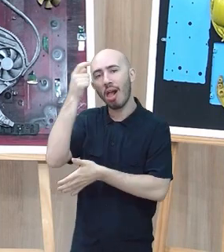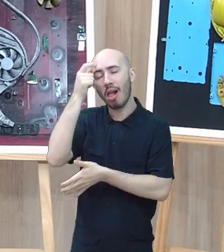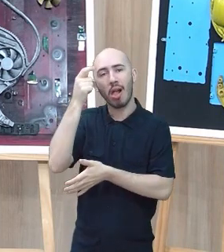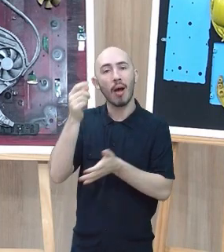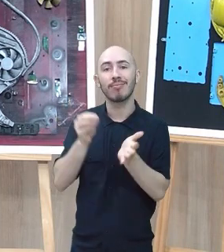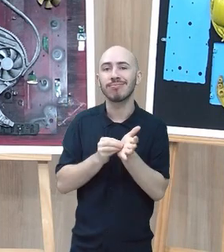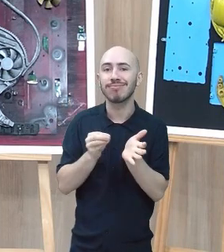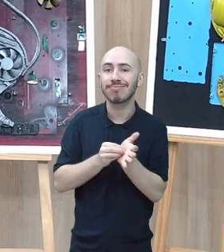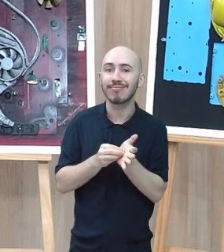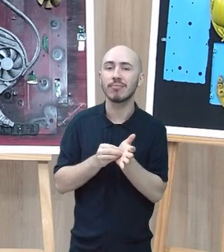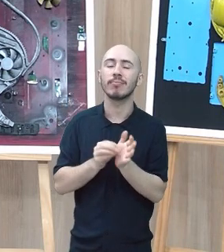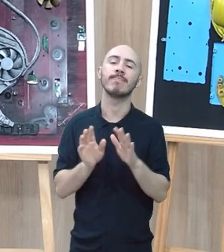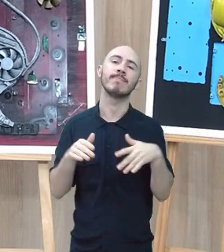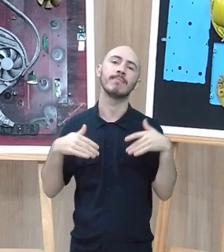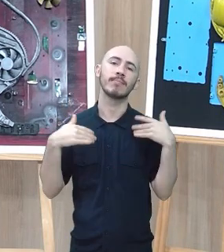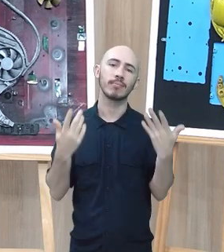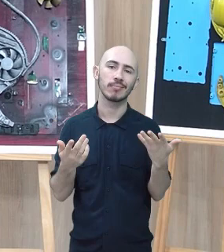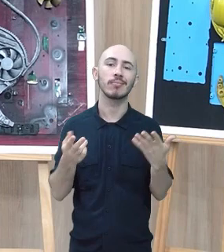vem